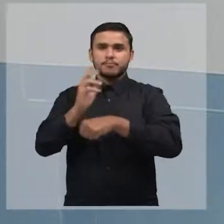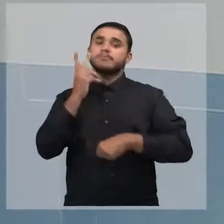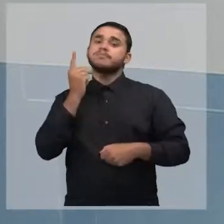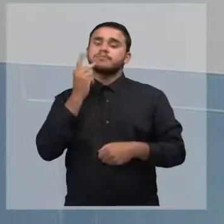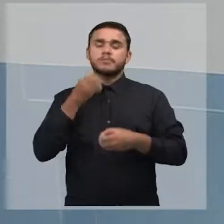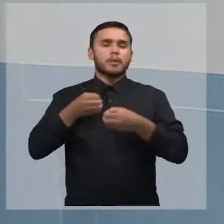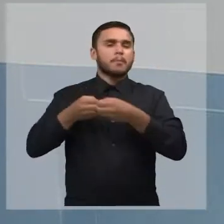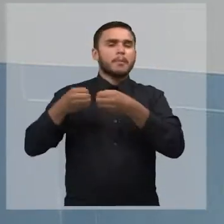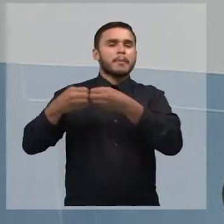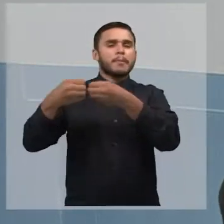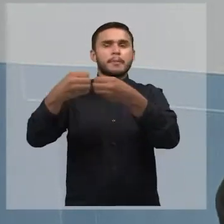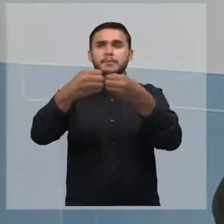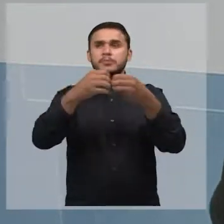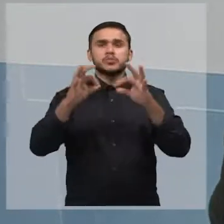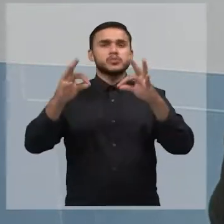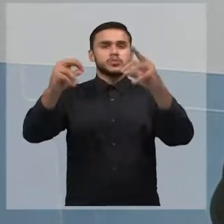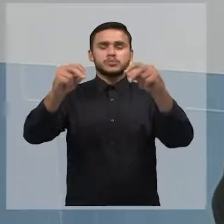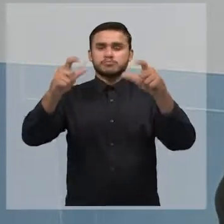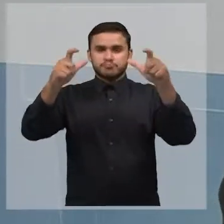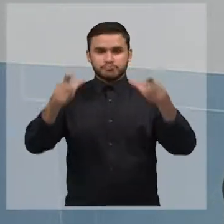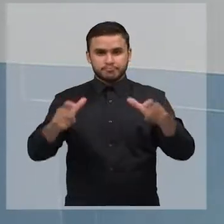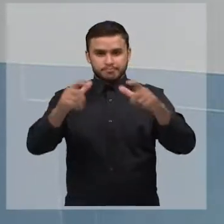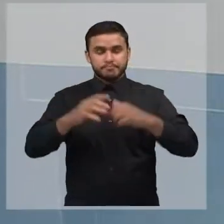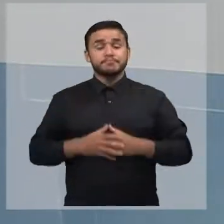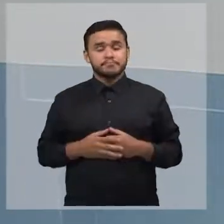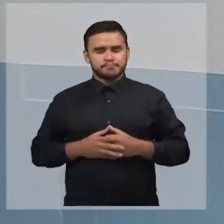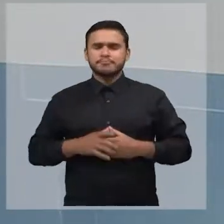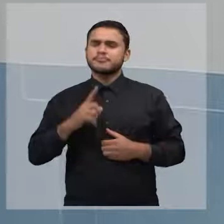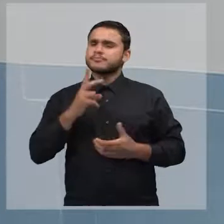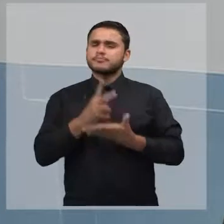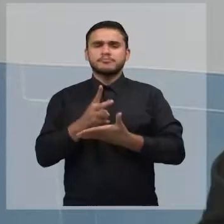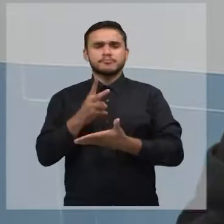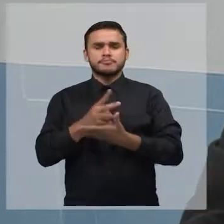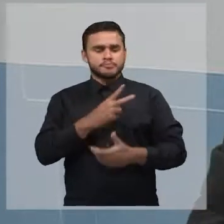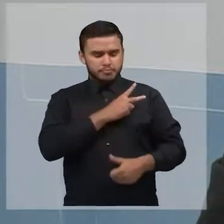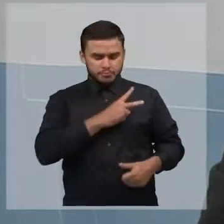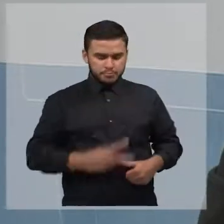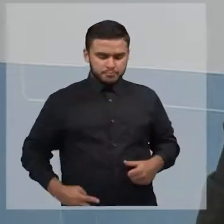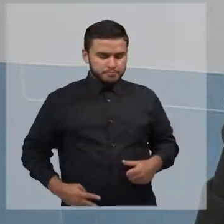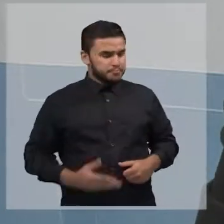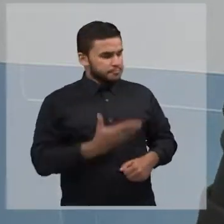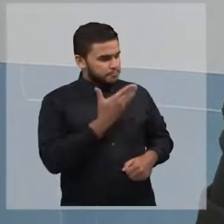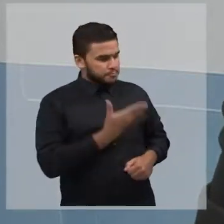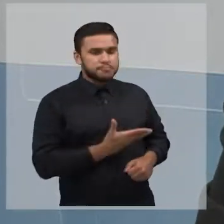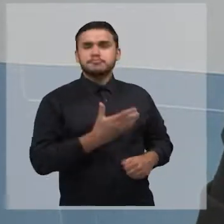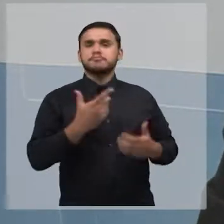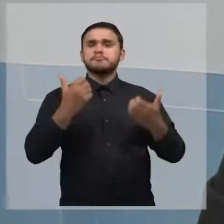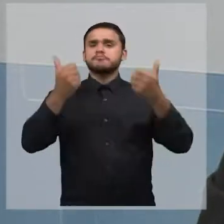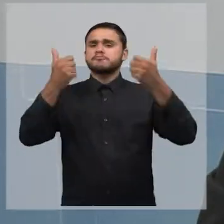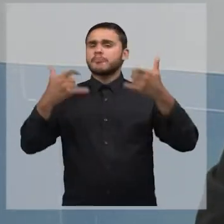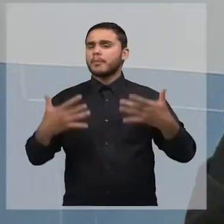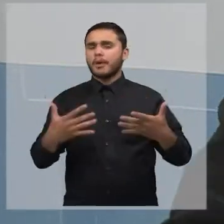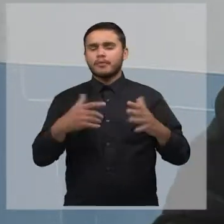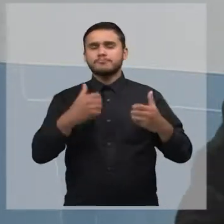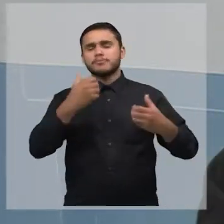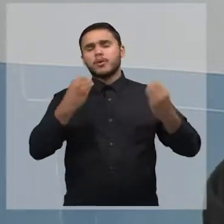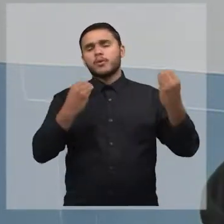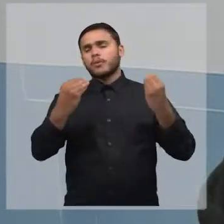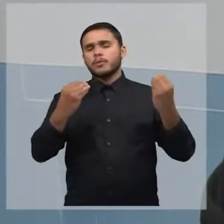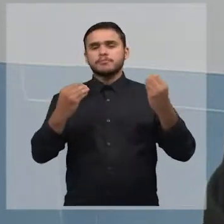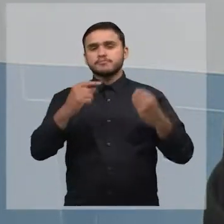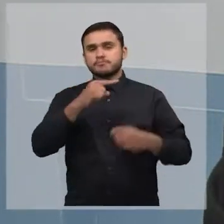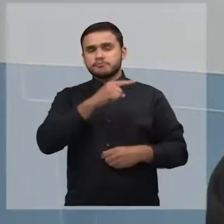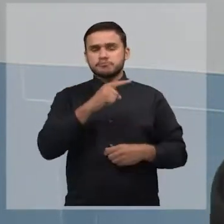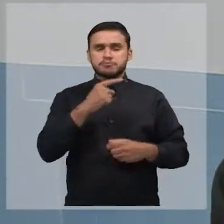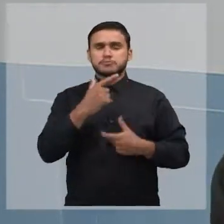Sempre apresentando os mandatos dos vereadores, seus processos legislativos, rendimentos, né, os